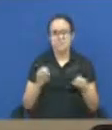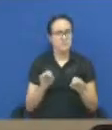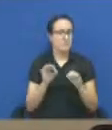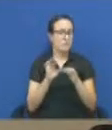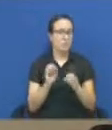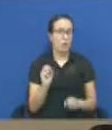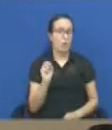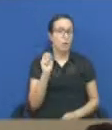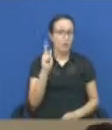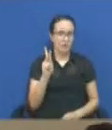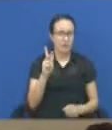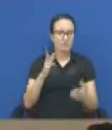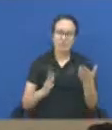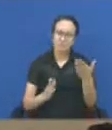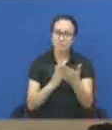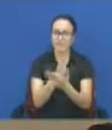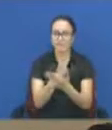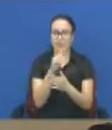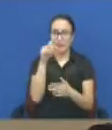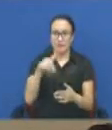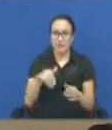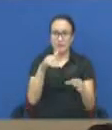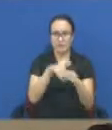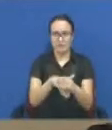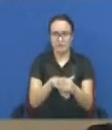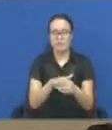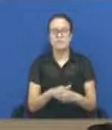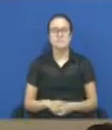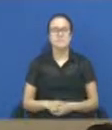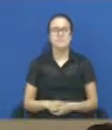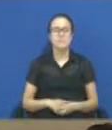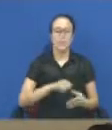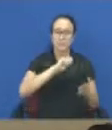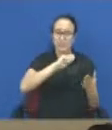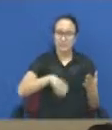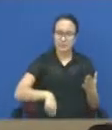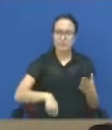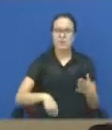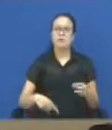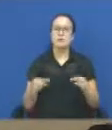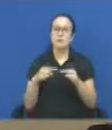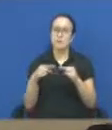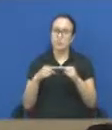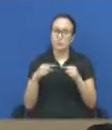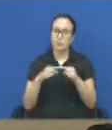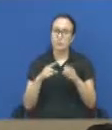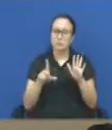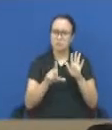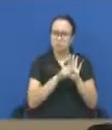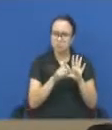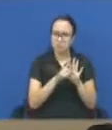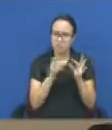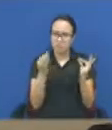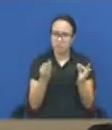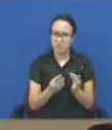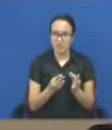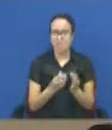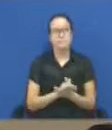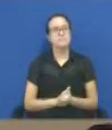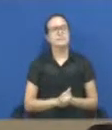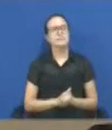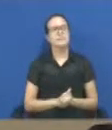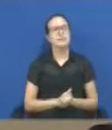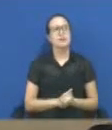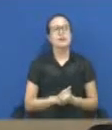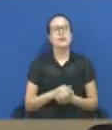emendas e o parecer do relator é o parecer pela sua constitucionalidade, pela legalidade da matéria. Sob estas condições,